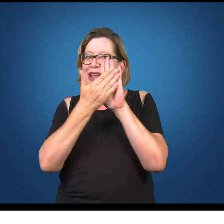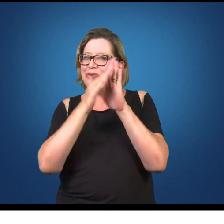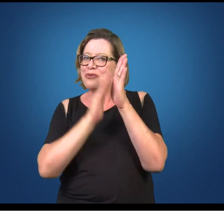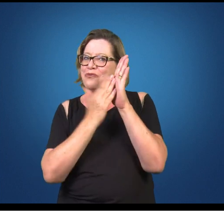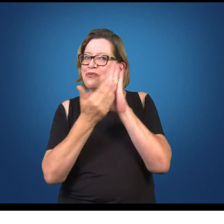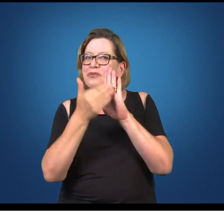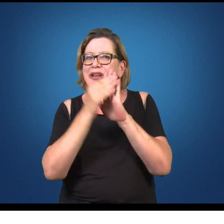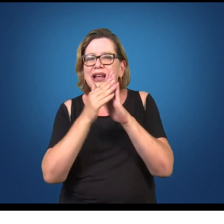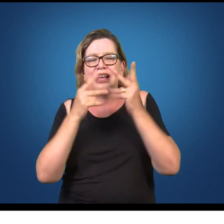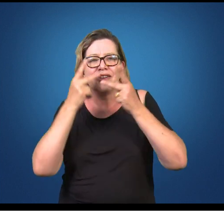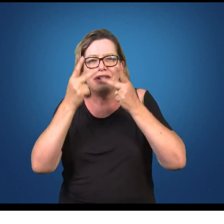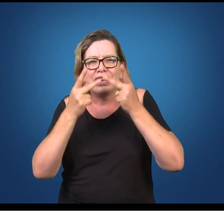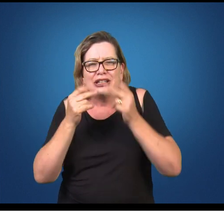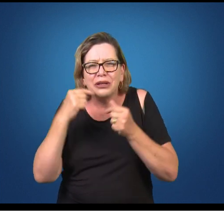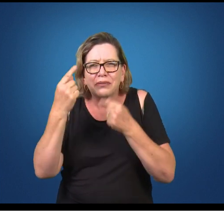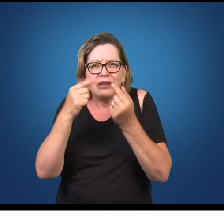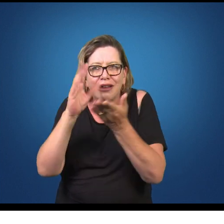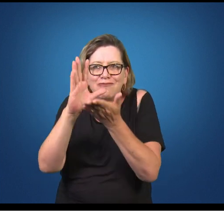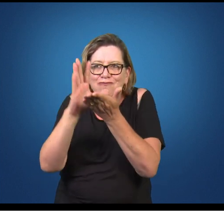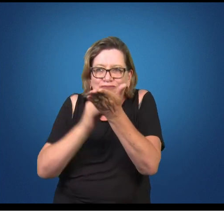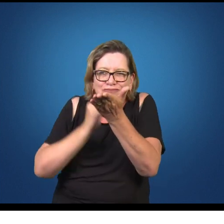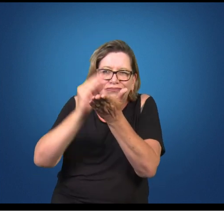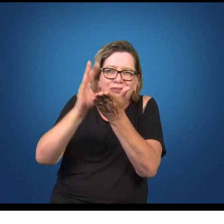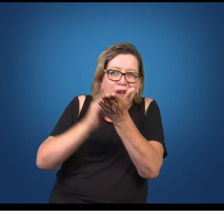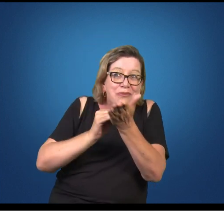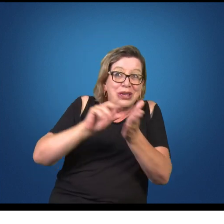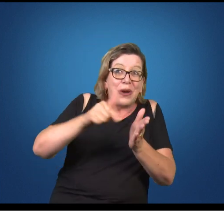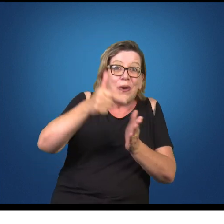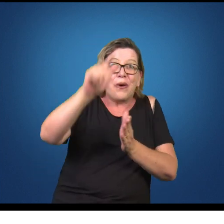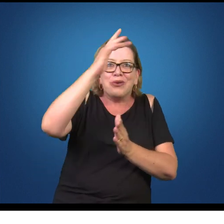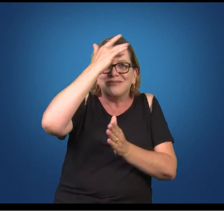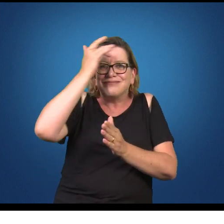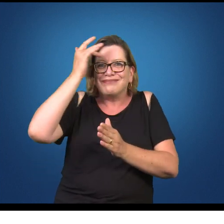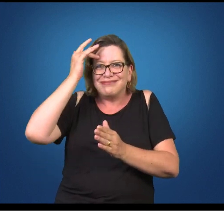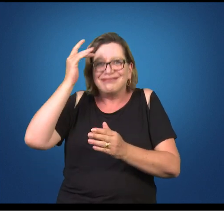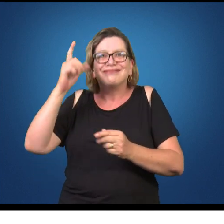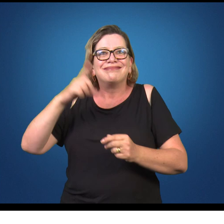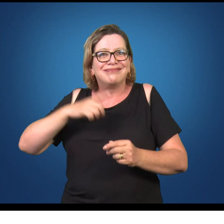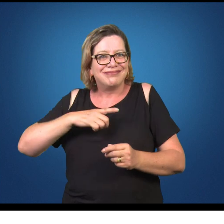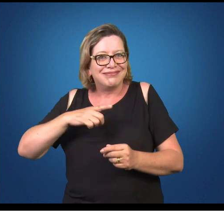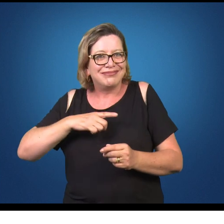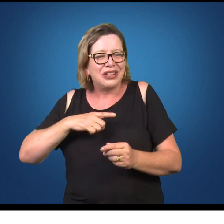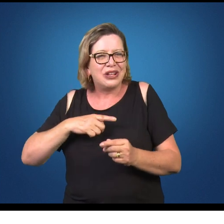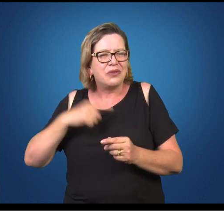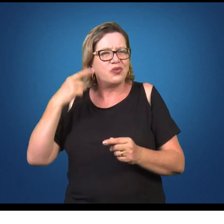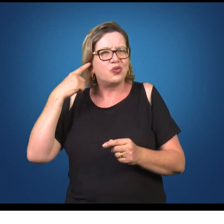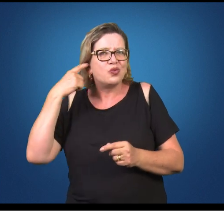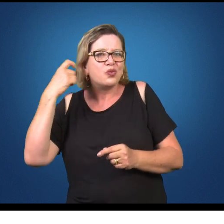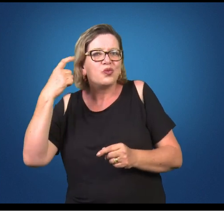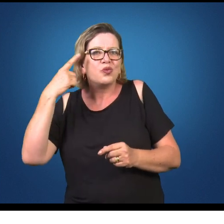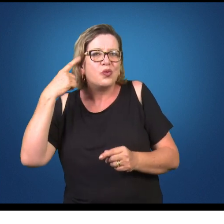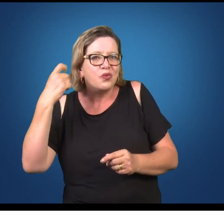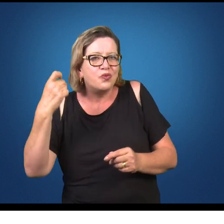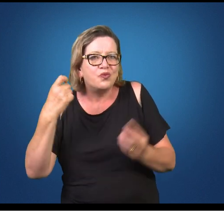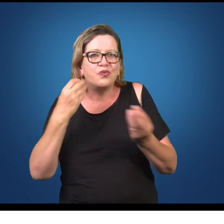e ela começa a imitar o que está à volta dela, geralmente, Começa a imitar os sons,